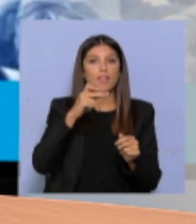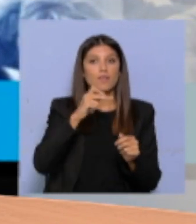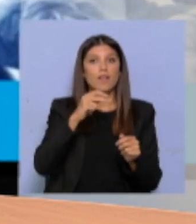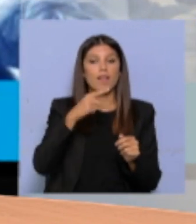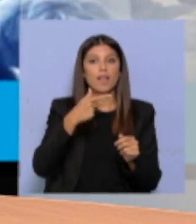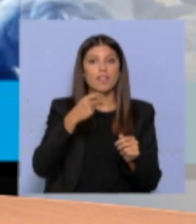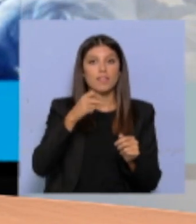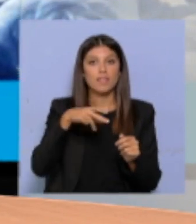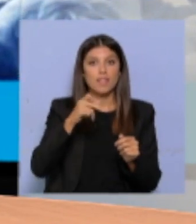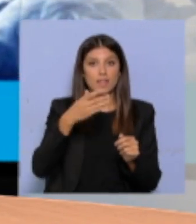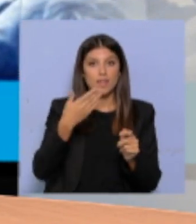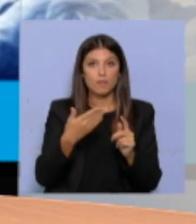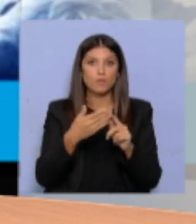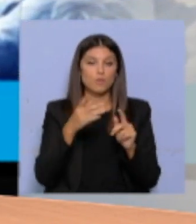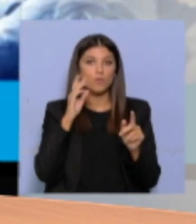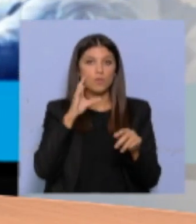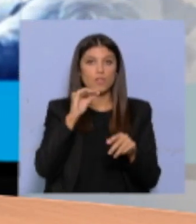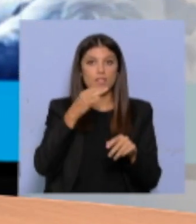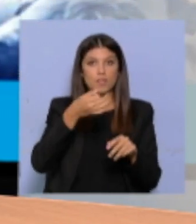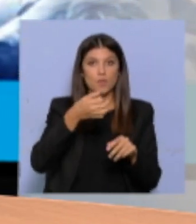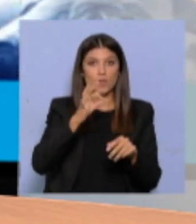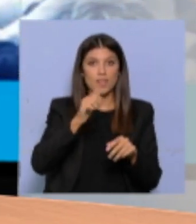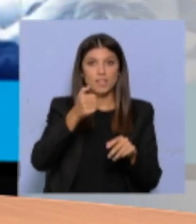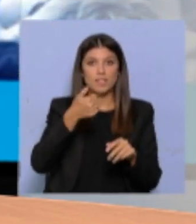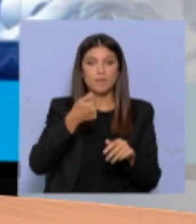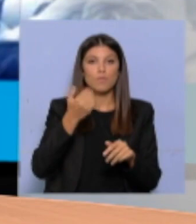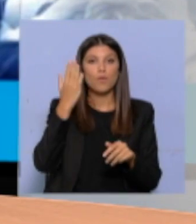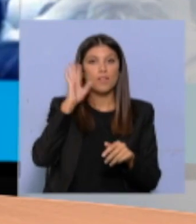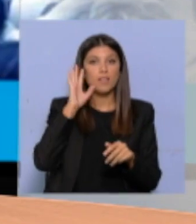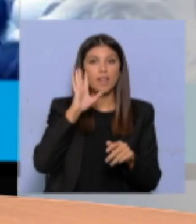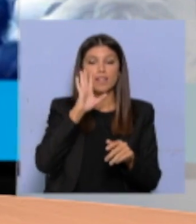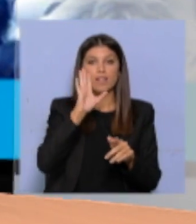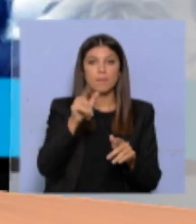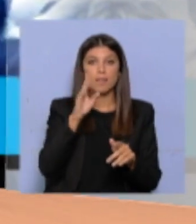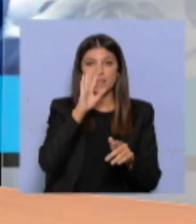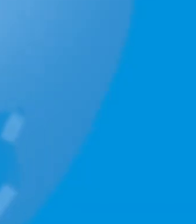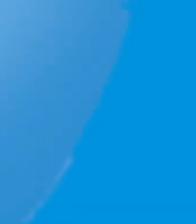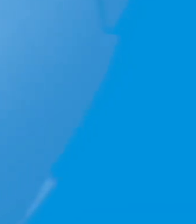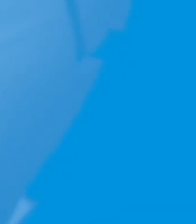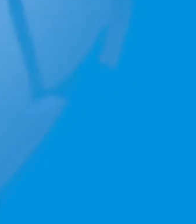Eclésia pelas 22h45 na Antena 1. Tenha uma boa tarde. Até amanhã, se Deus quiser.